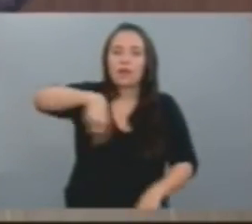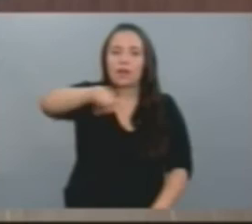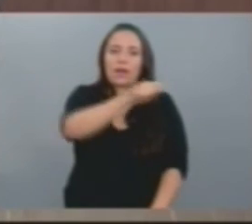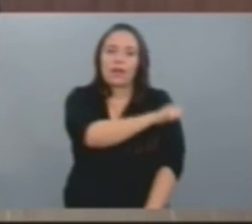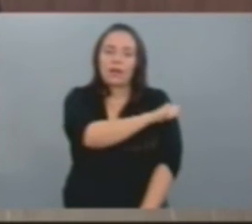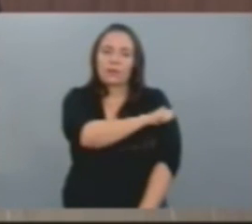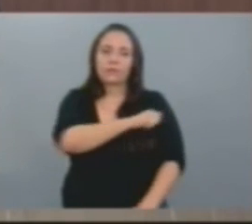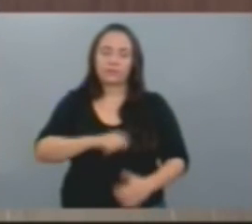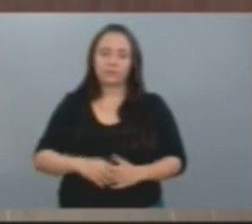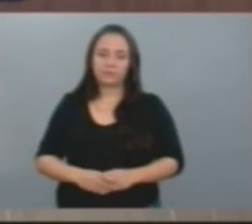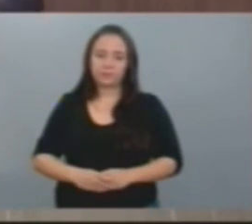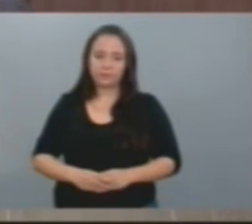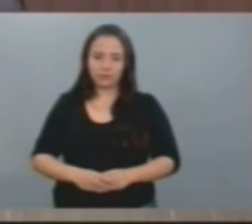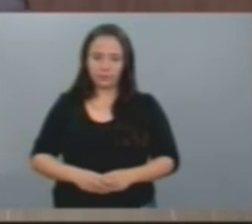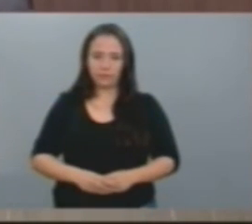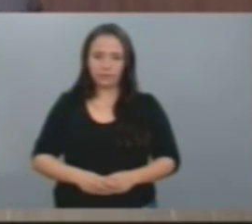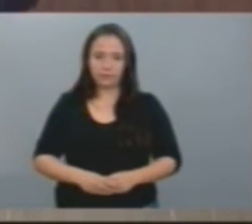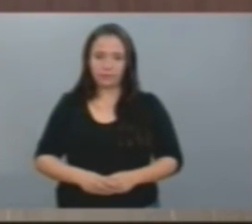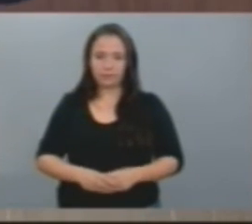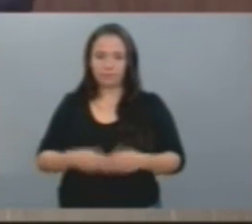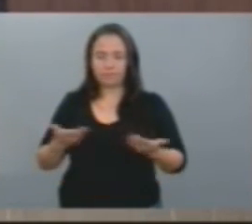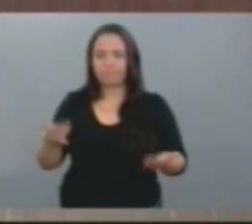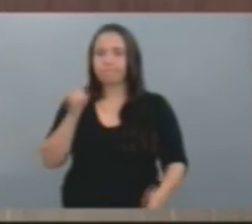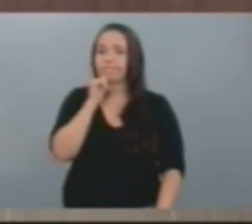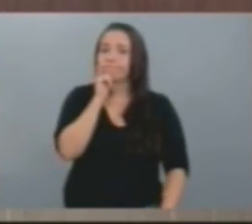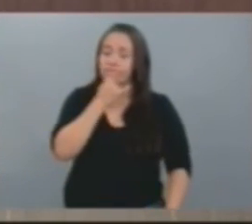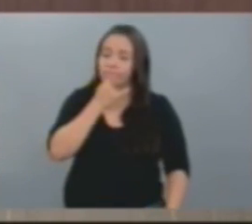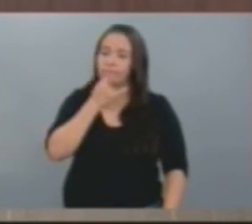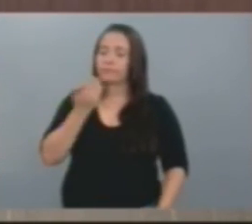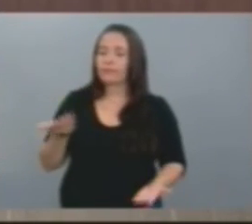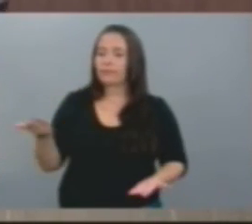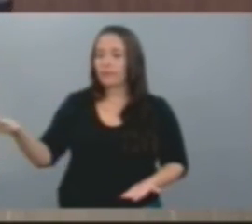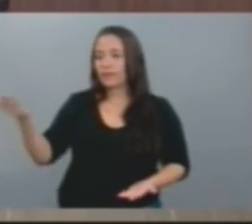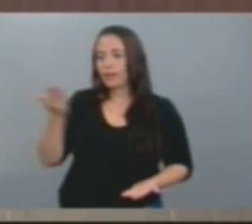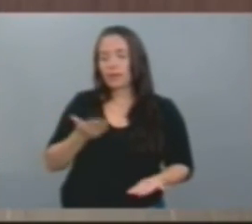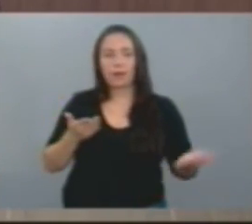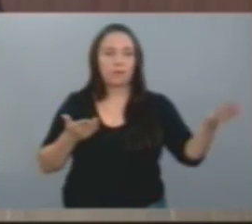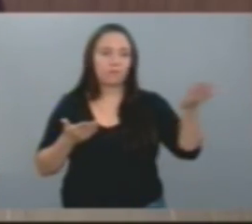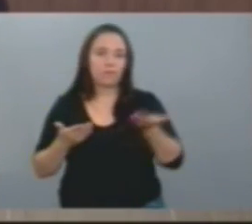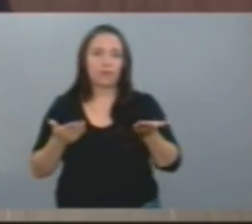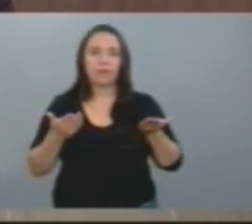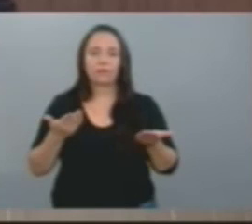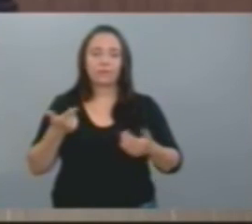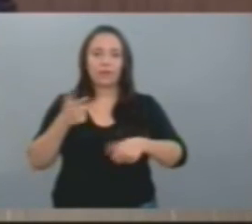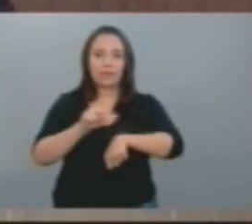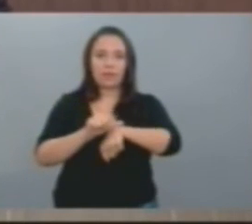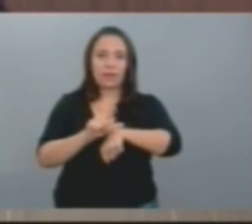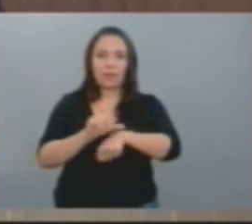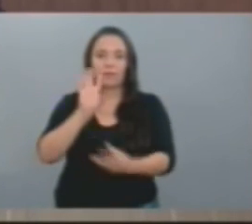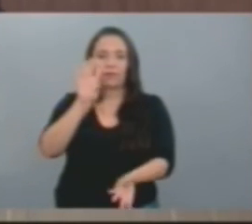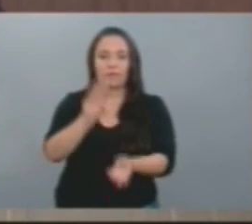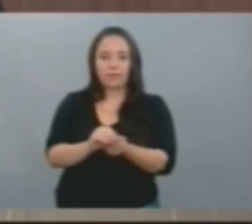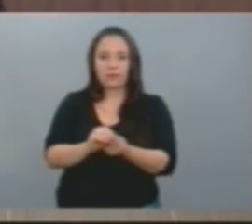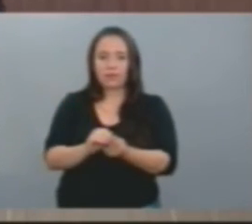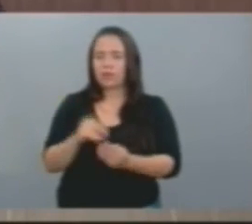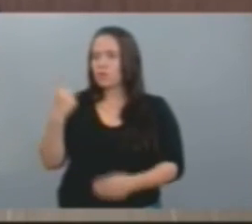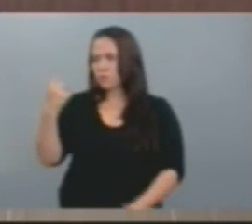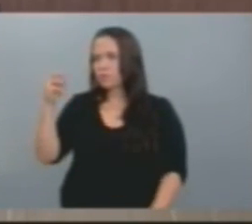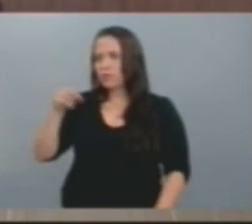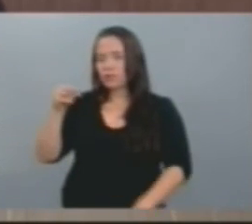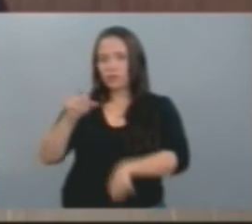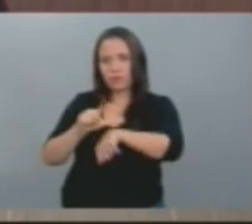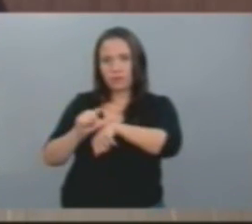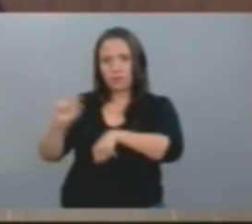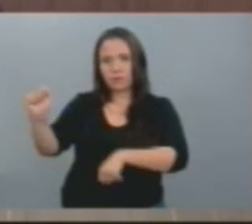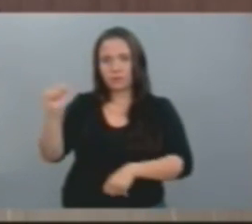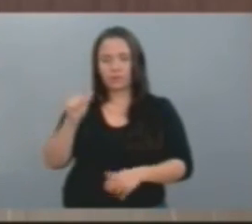tempo. Lamentavelmente não vou poder ouvir os outros deputados, mas eu queria só sobre esse ponto, queria só mais um minutinho, dizer o